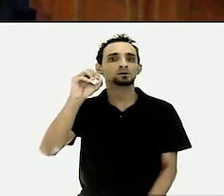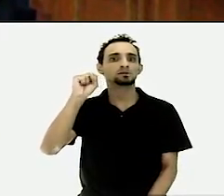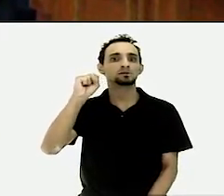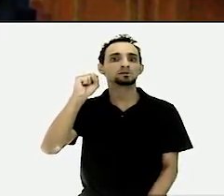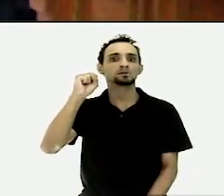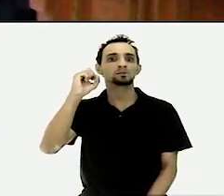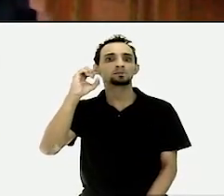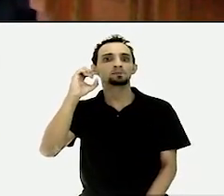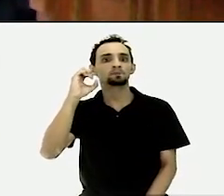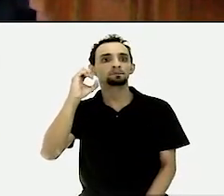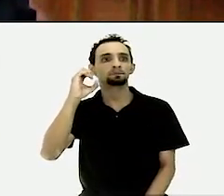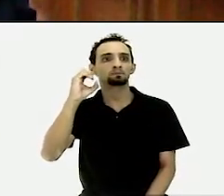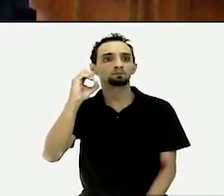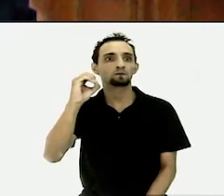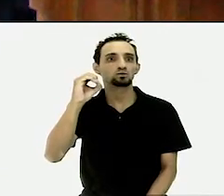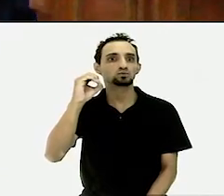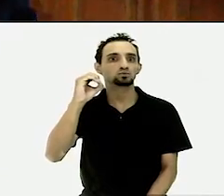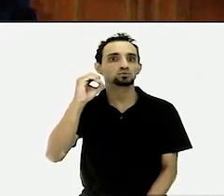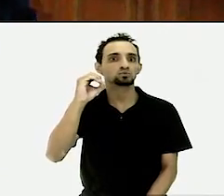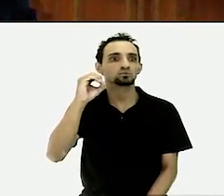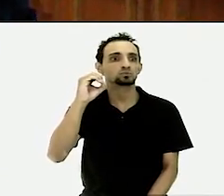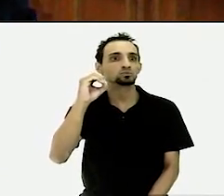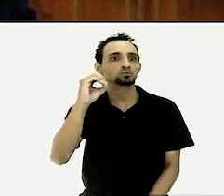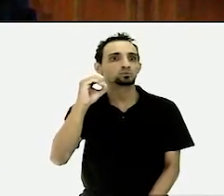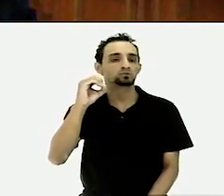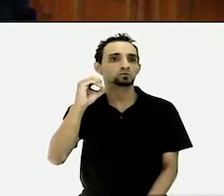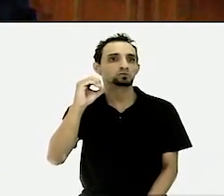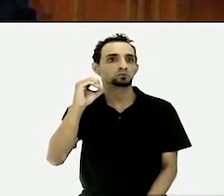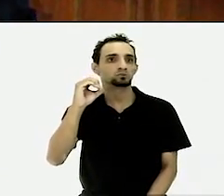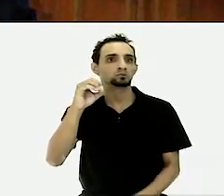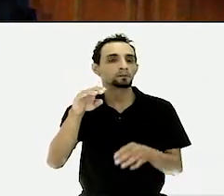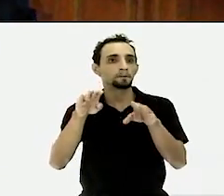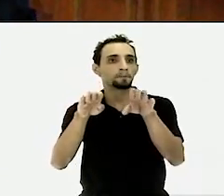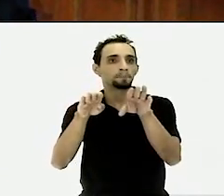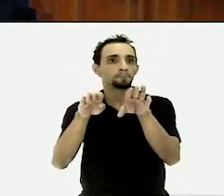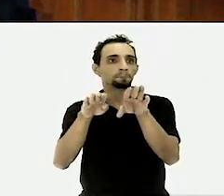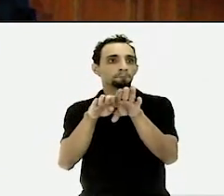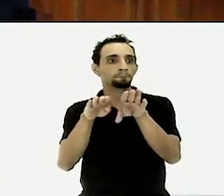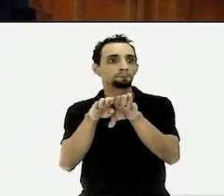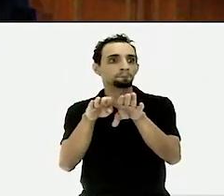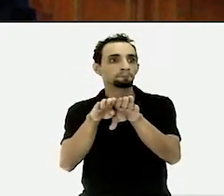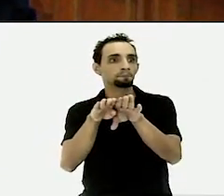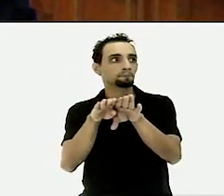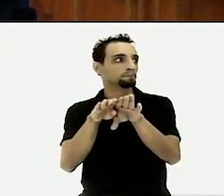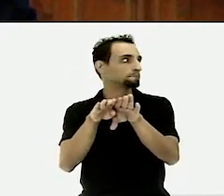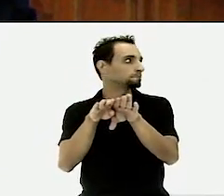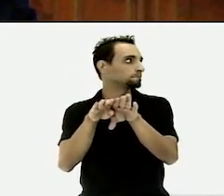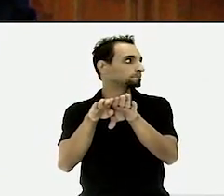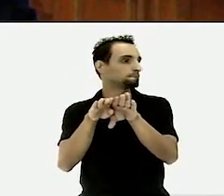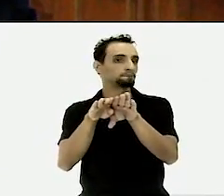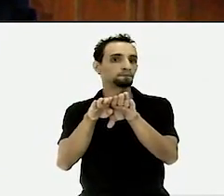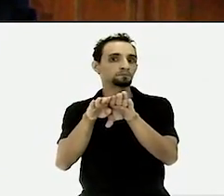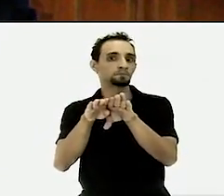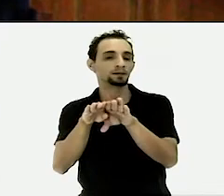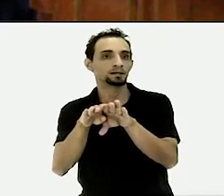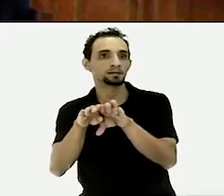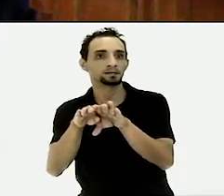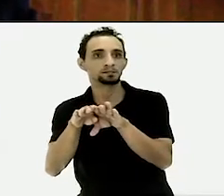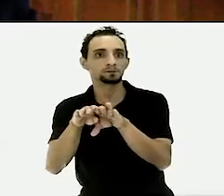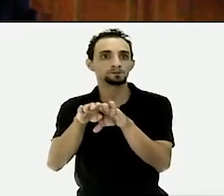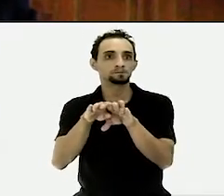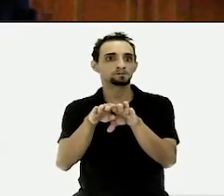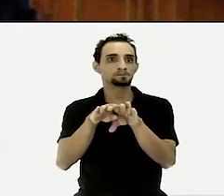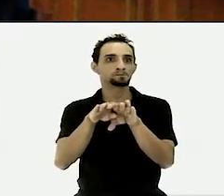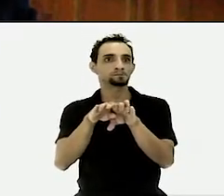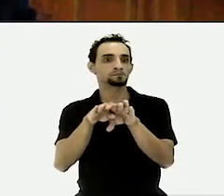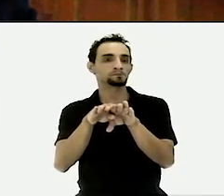de segurança para poder adquirir a sua vacinação. Ela pode porque ela não foi internada. Porque ela estava escolhendo. Ela não foi porque ela estava com uma impossibilidade de chegar até no momento. Sim.